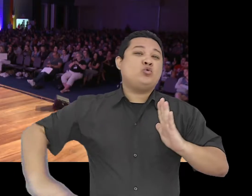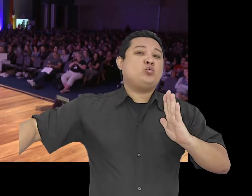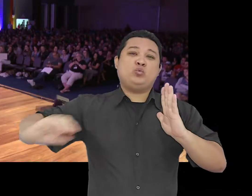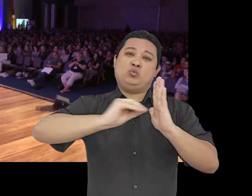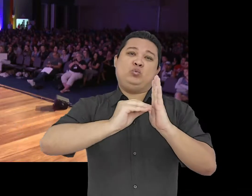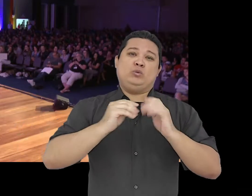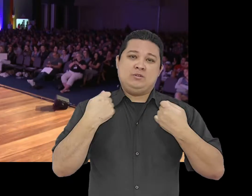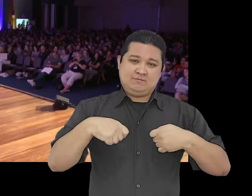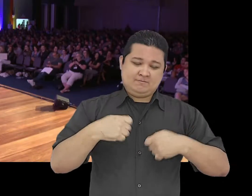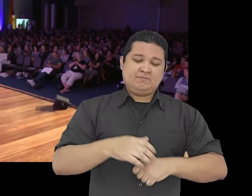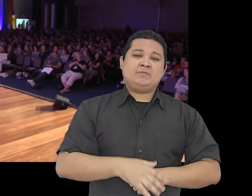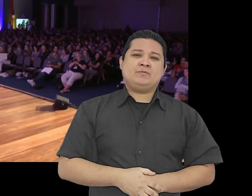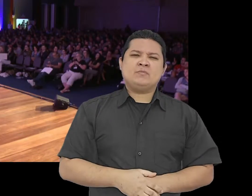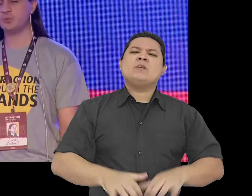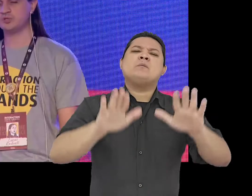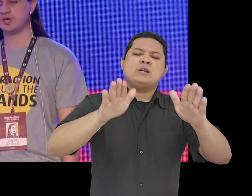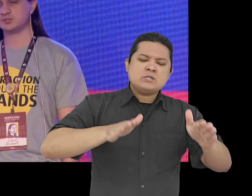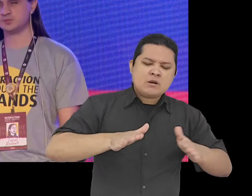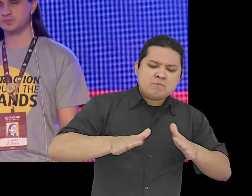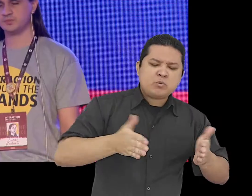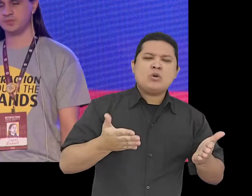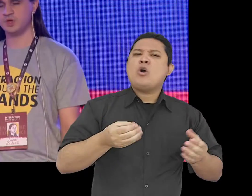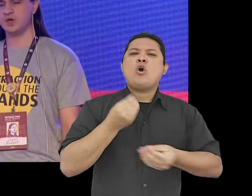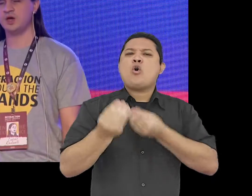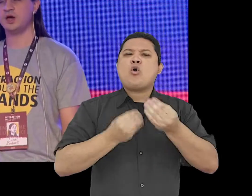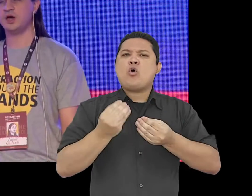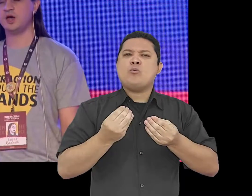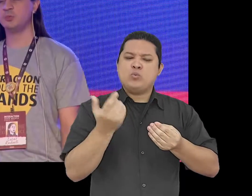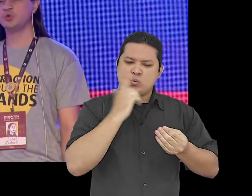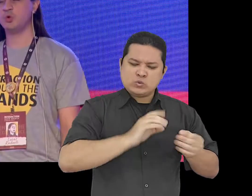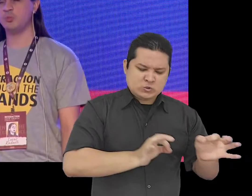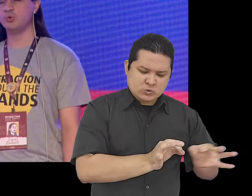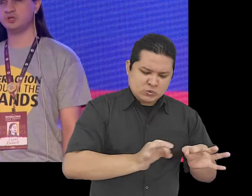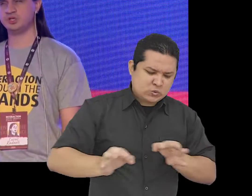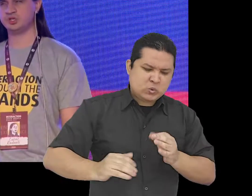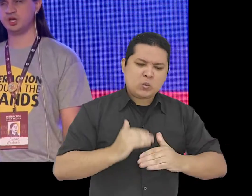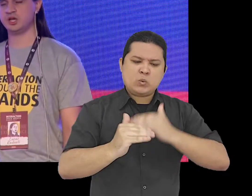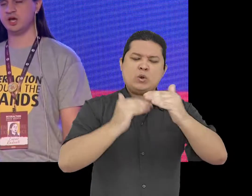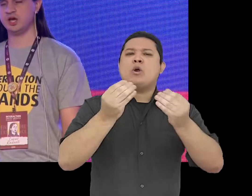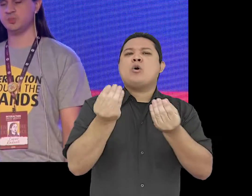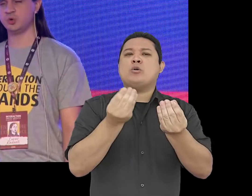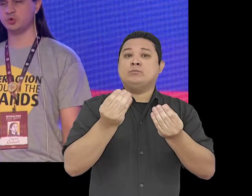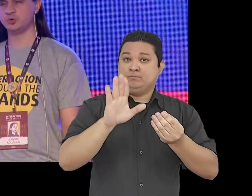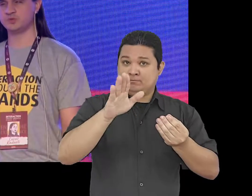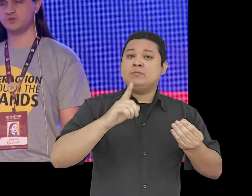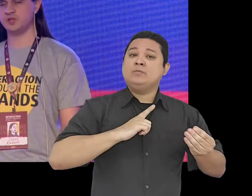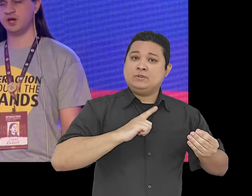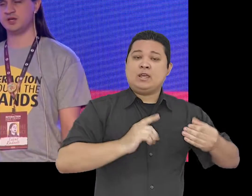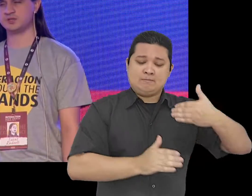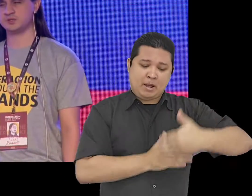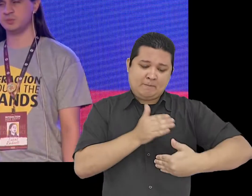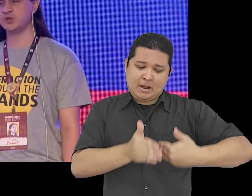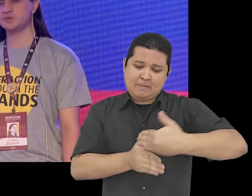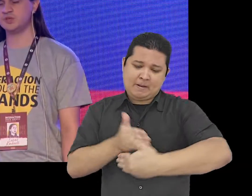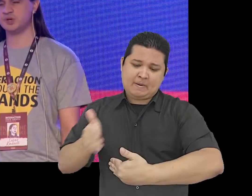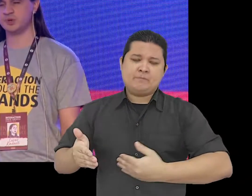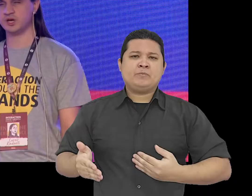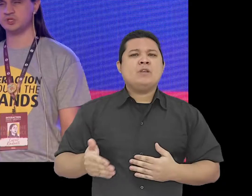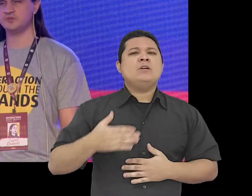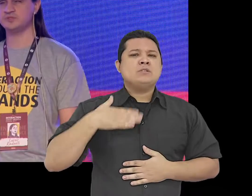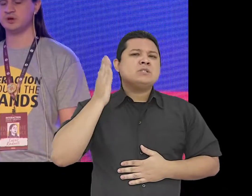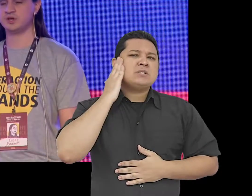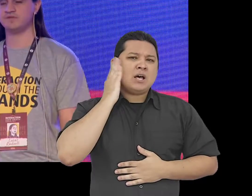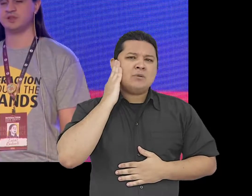como é que a gente desenvolve a acessibilidade? É um processo. É muito comum a gente chegar em produtos finais,